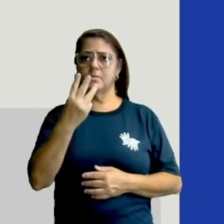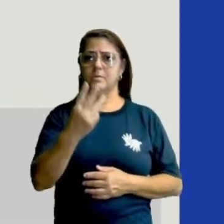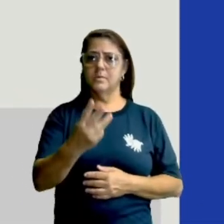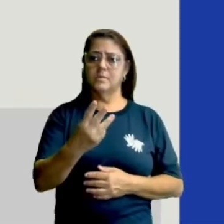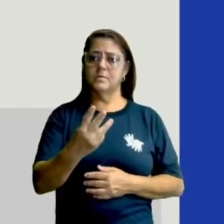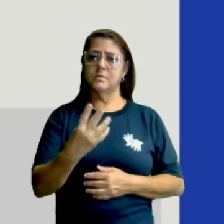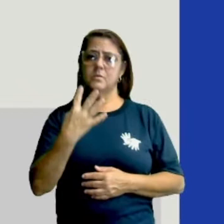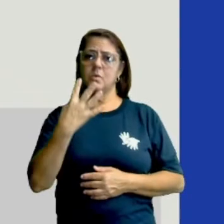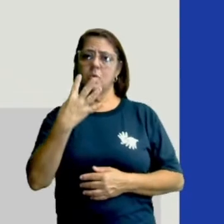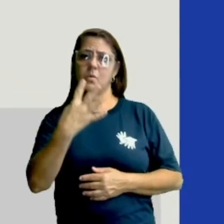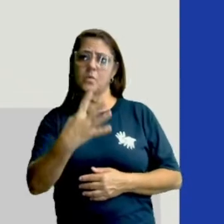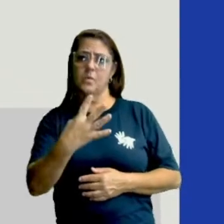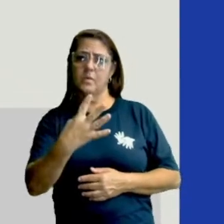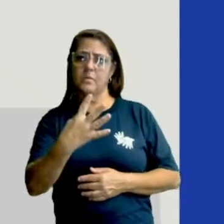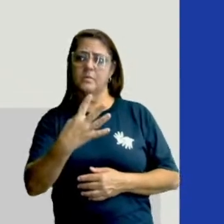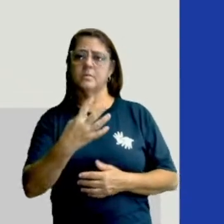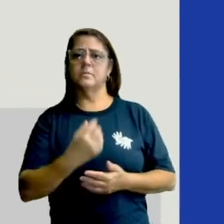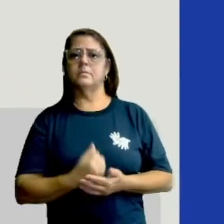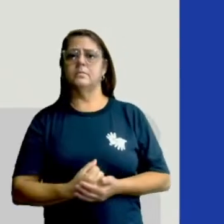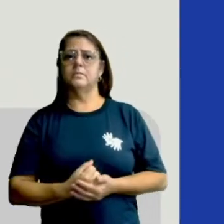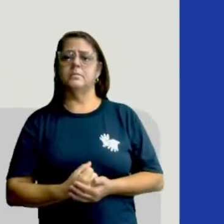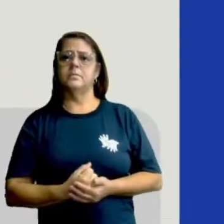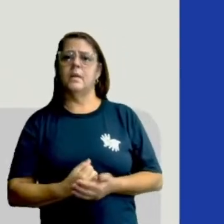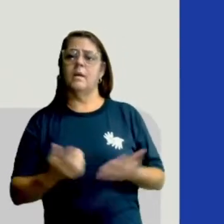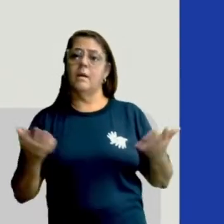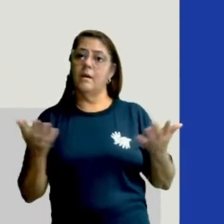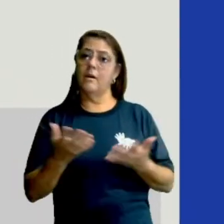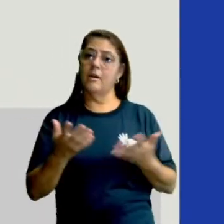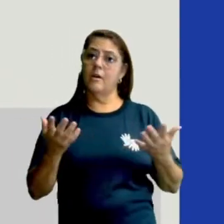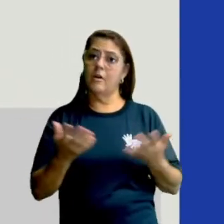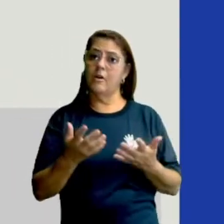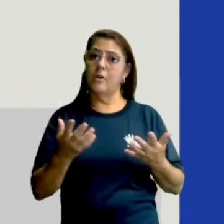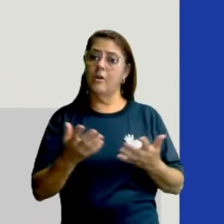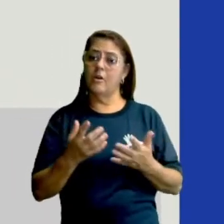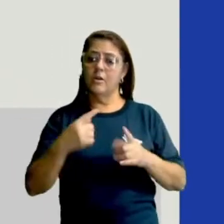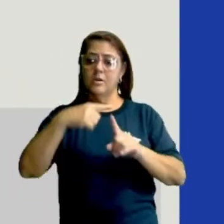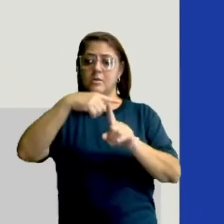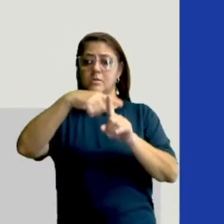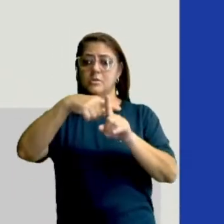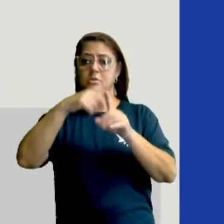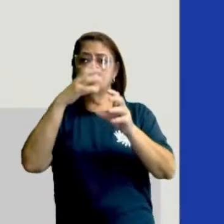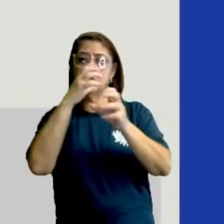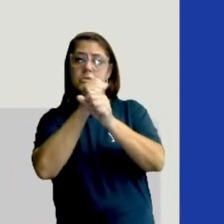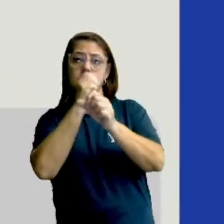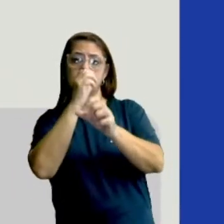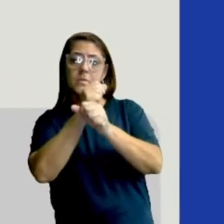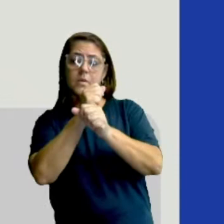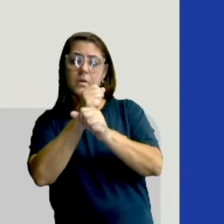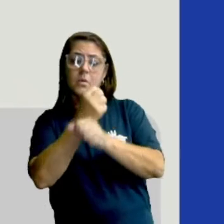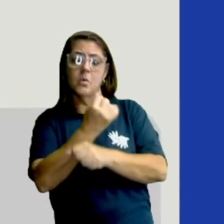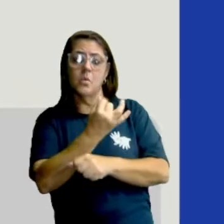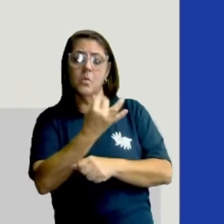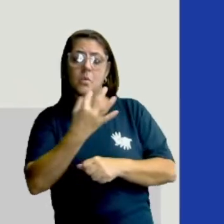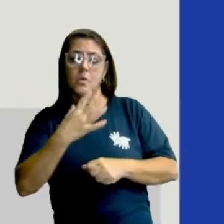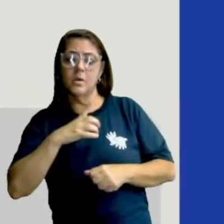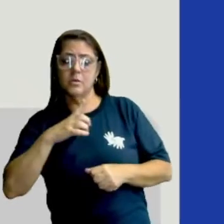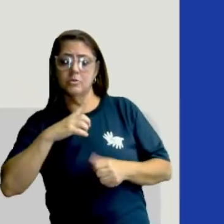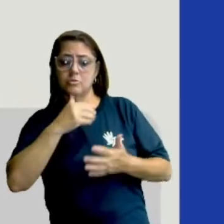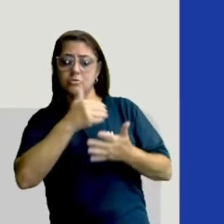2, 3, 4. Agora, a gente vai somar para ver quantos